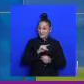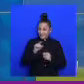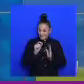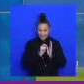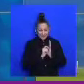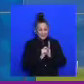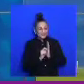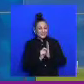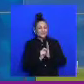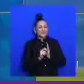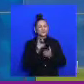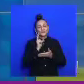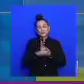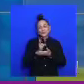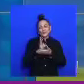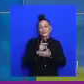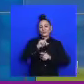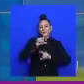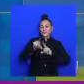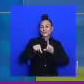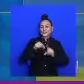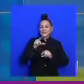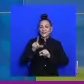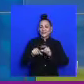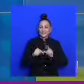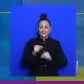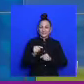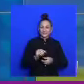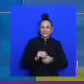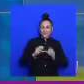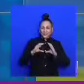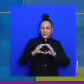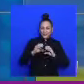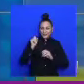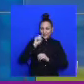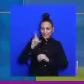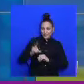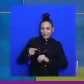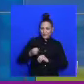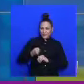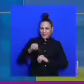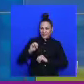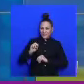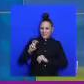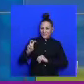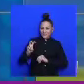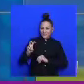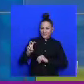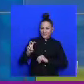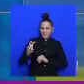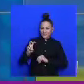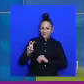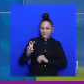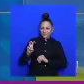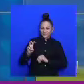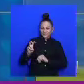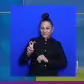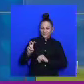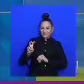aí, tá marcando? Vamos seguir sorteando. Bola azul, 05.